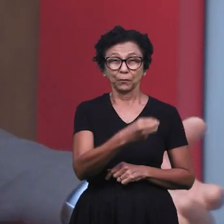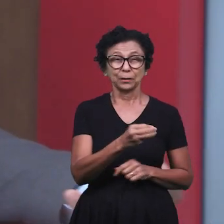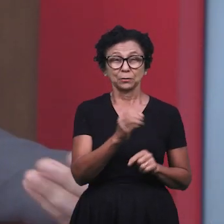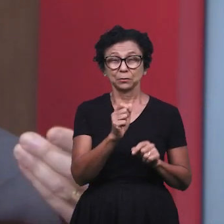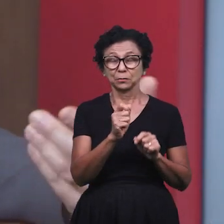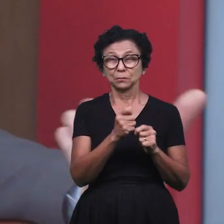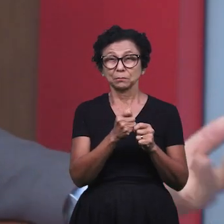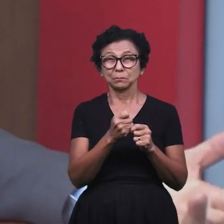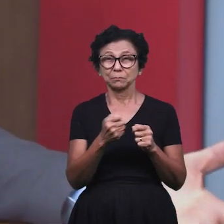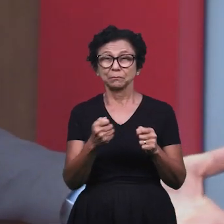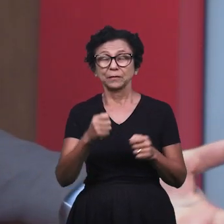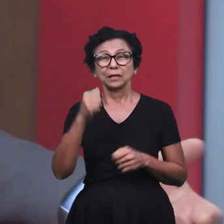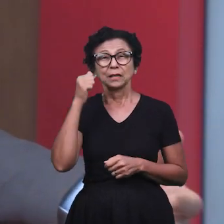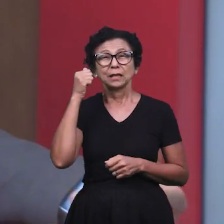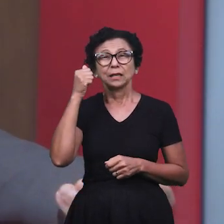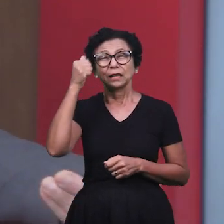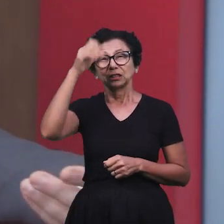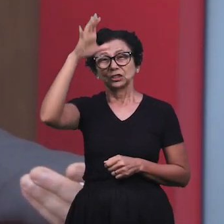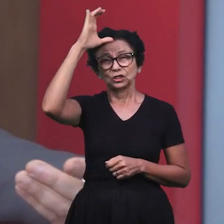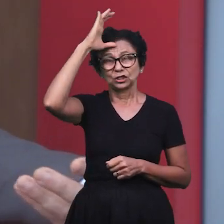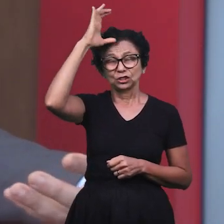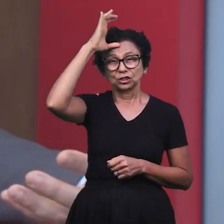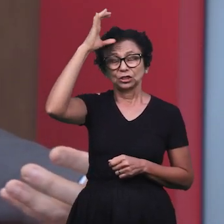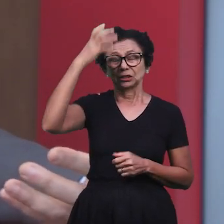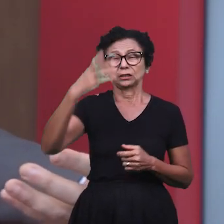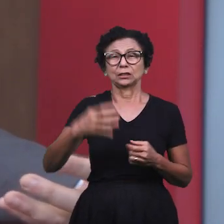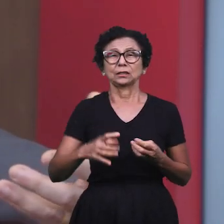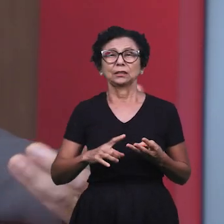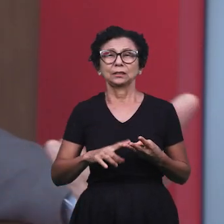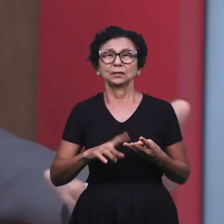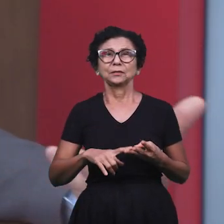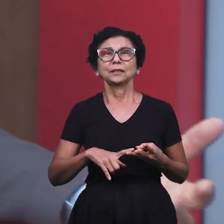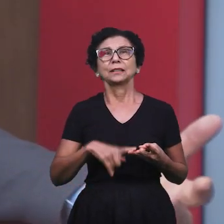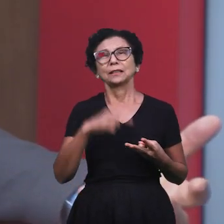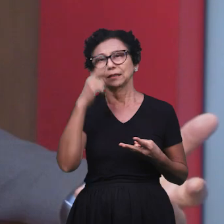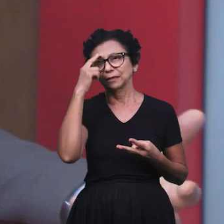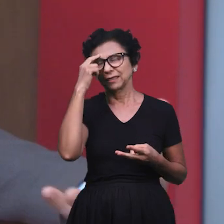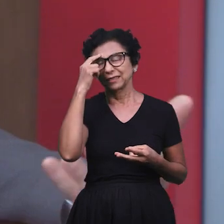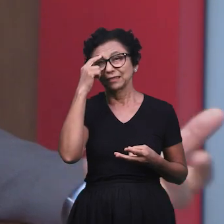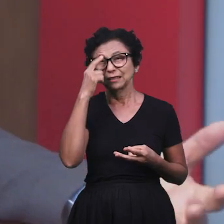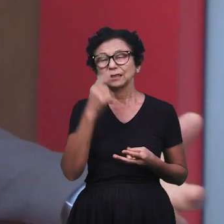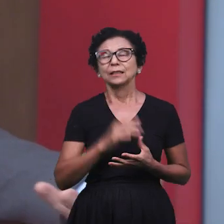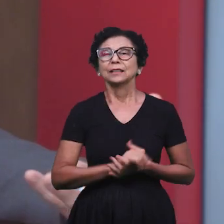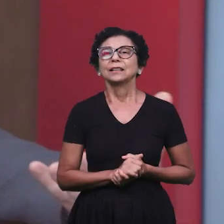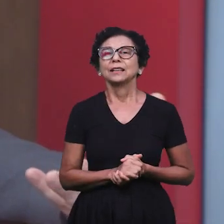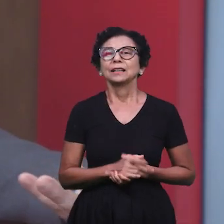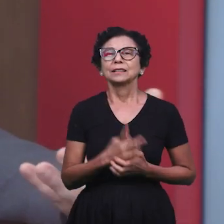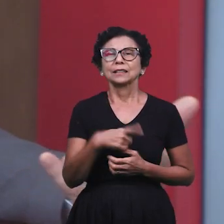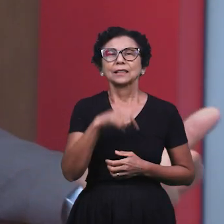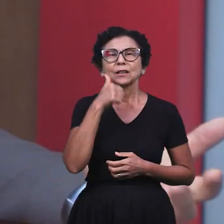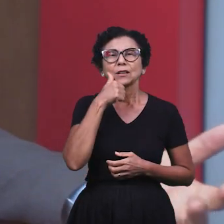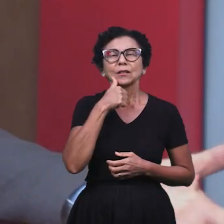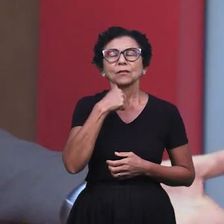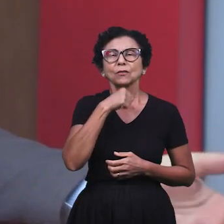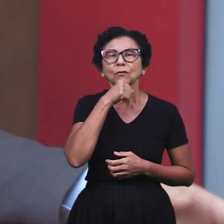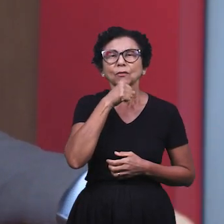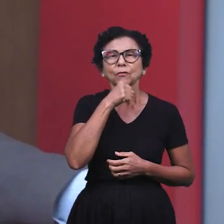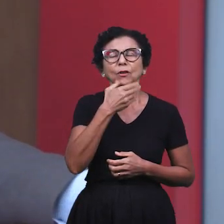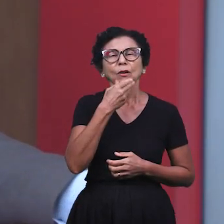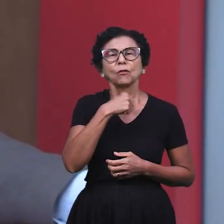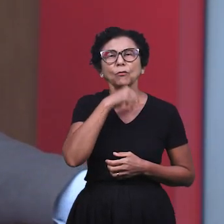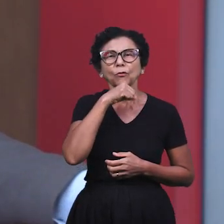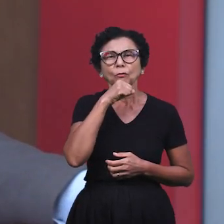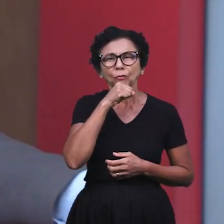primos, tios, a presença na casa dos avós era uma